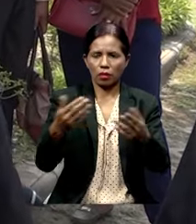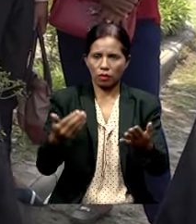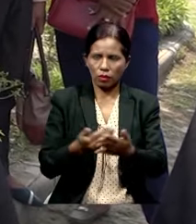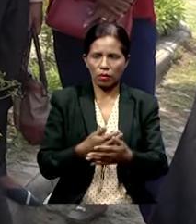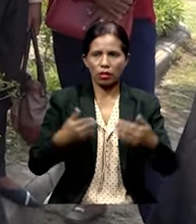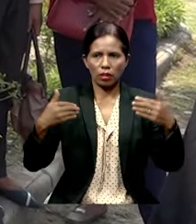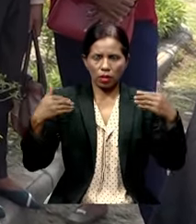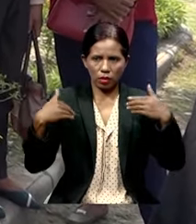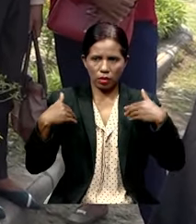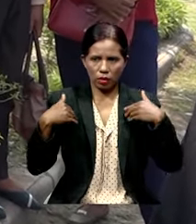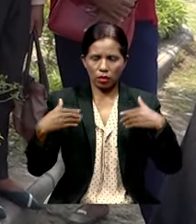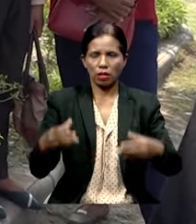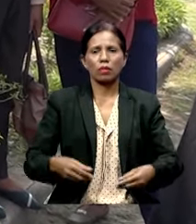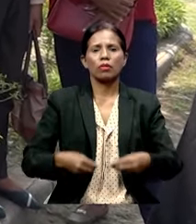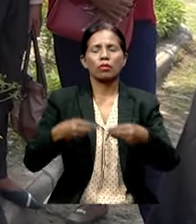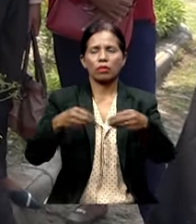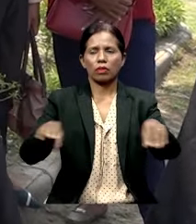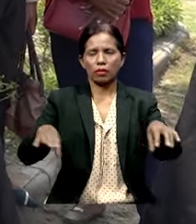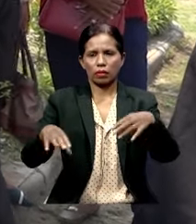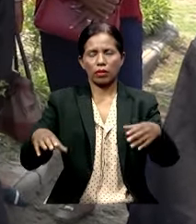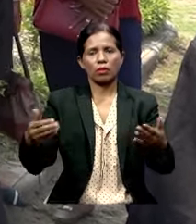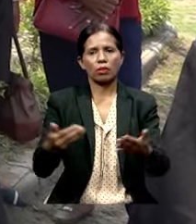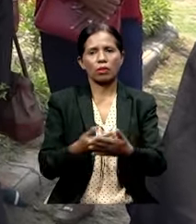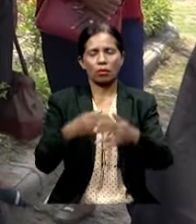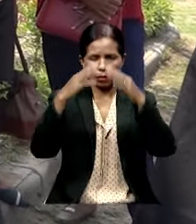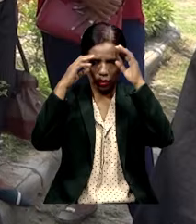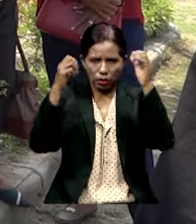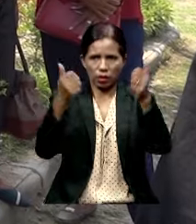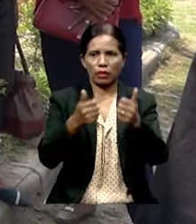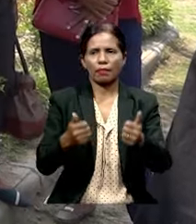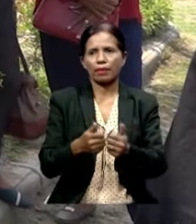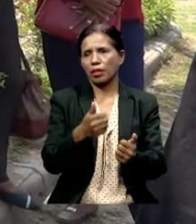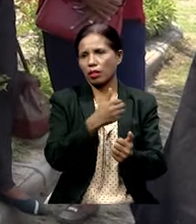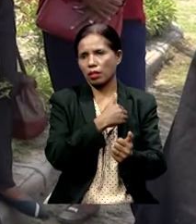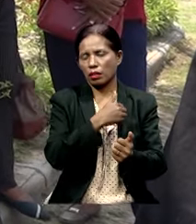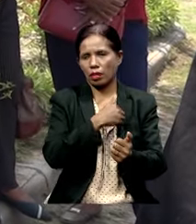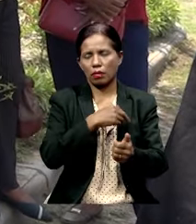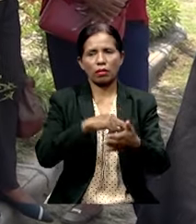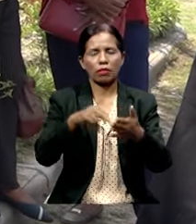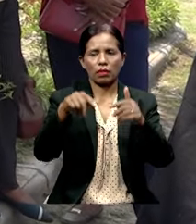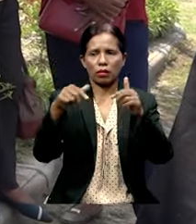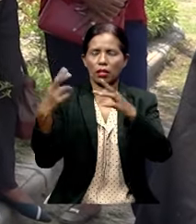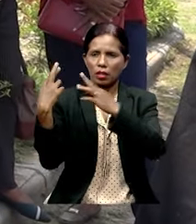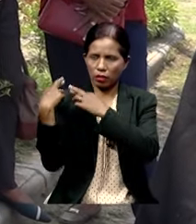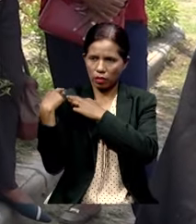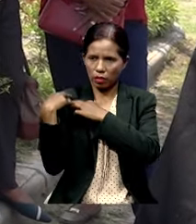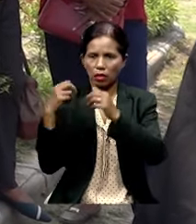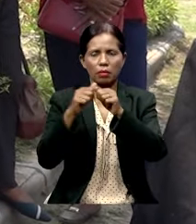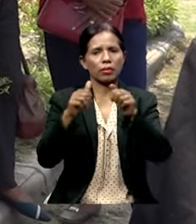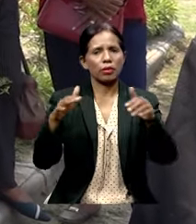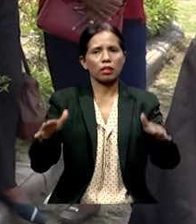depose ka Hanover ba novo ba presidente autoridade. Durante sira to nivel ida ne responsabilidade